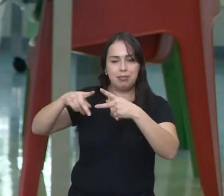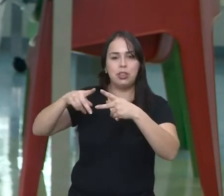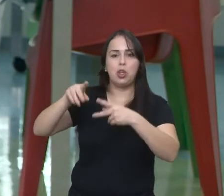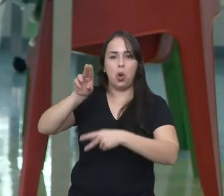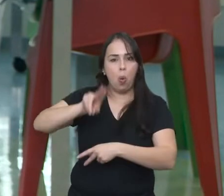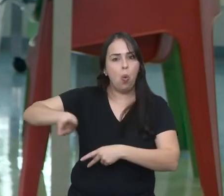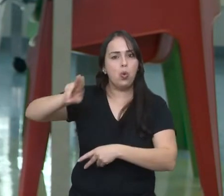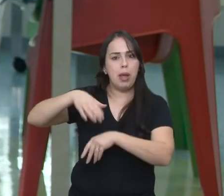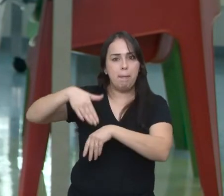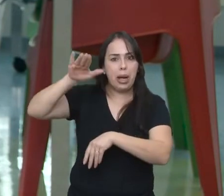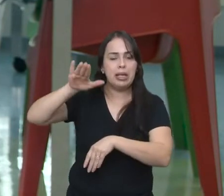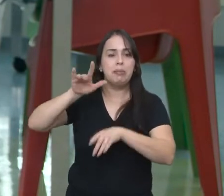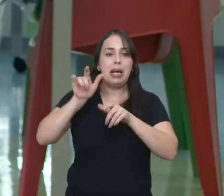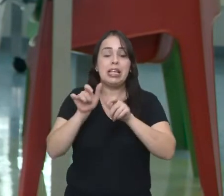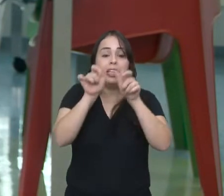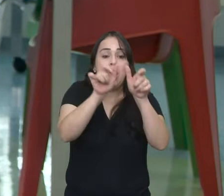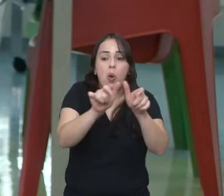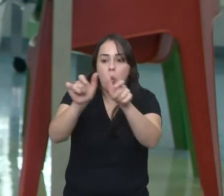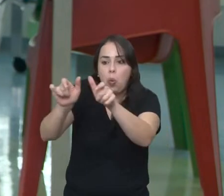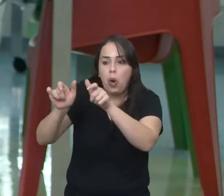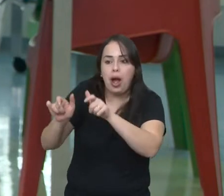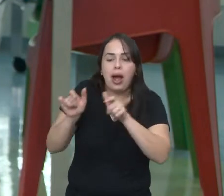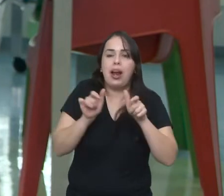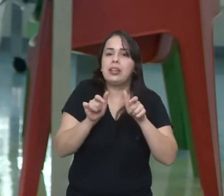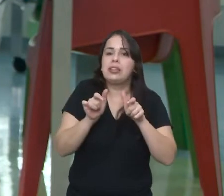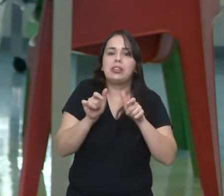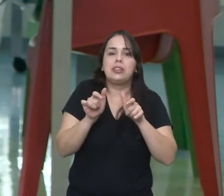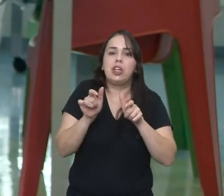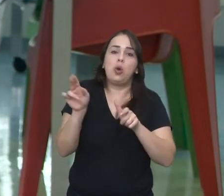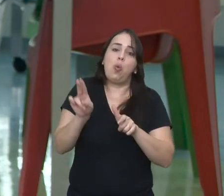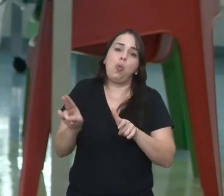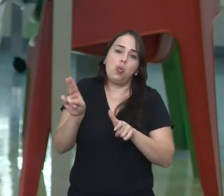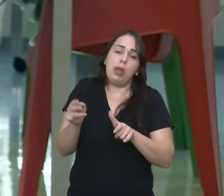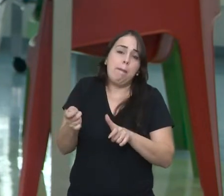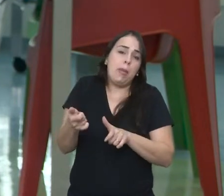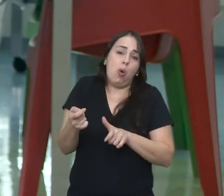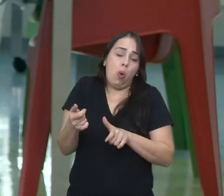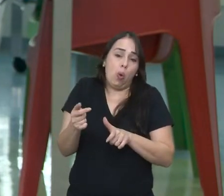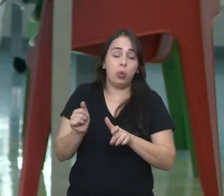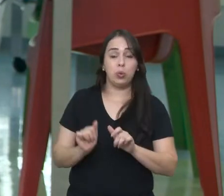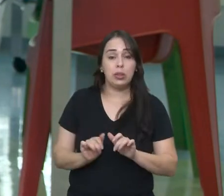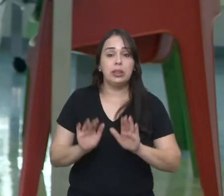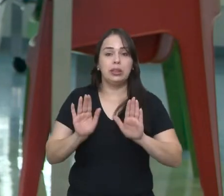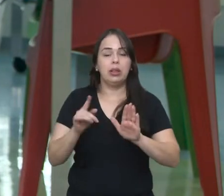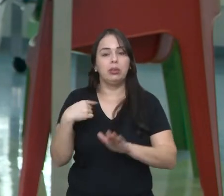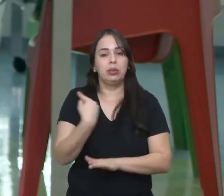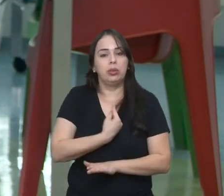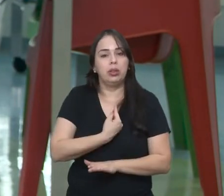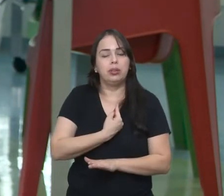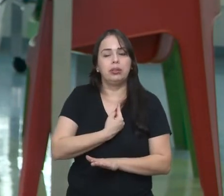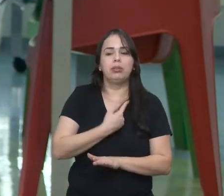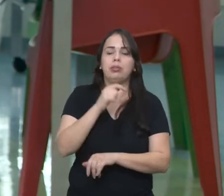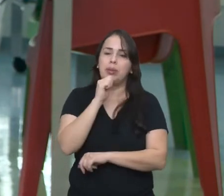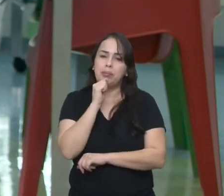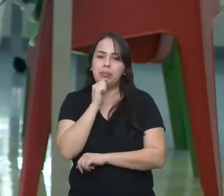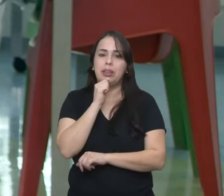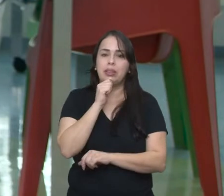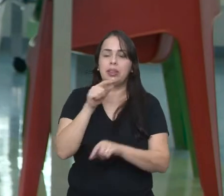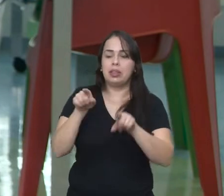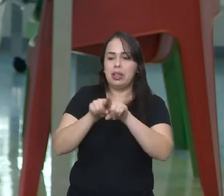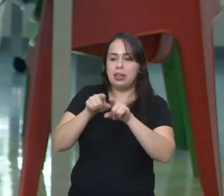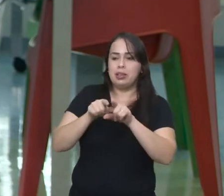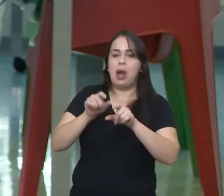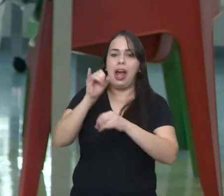Dentro de São José dos Campos, que na média é uma cidade de alta renda, a gente tem áreas da cidade de baixa renda e tem áreas de